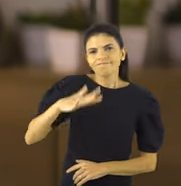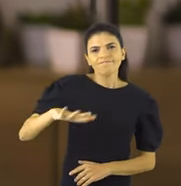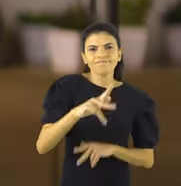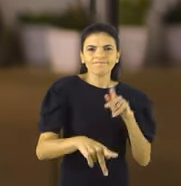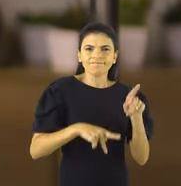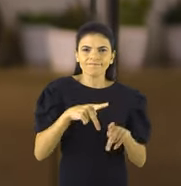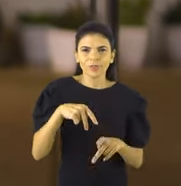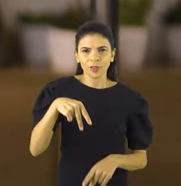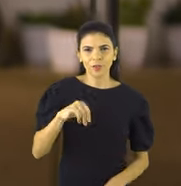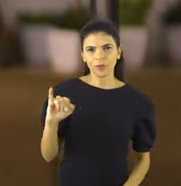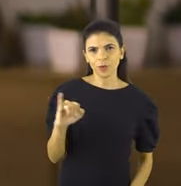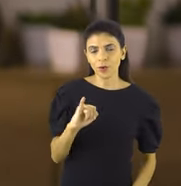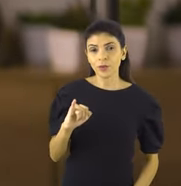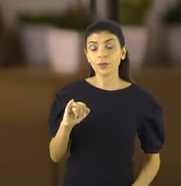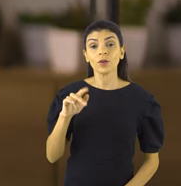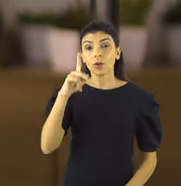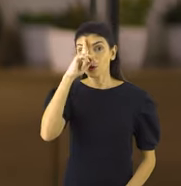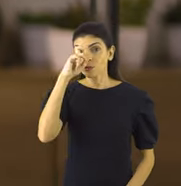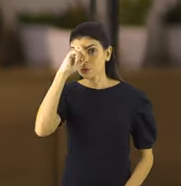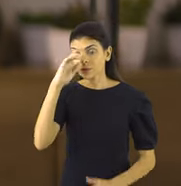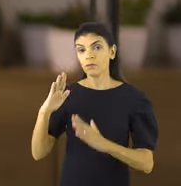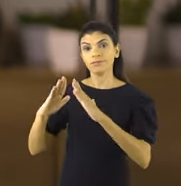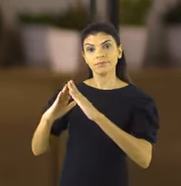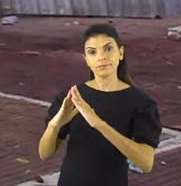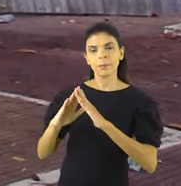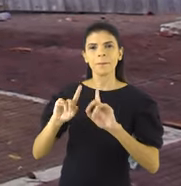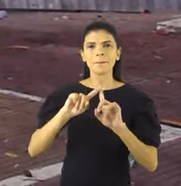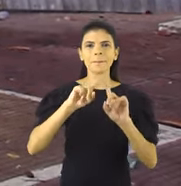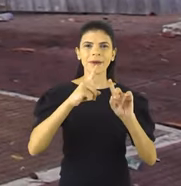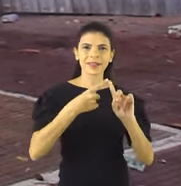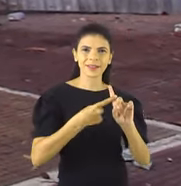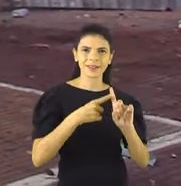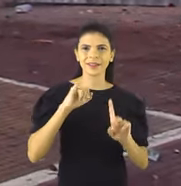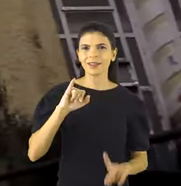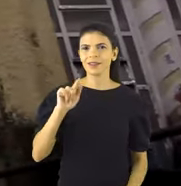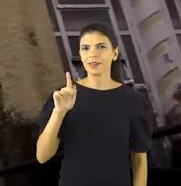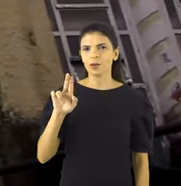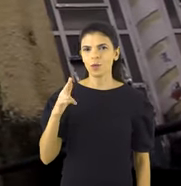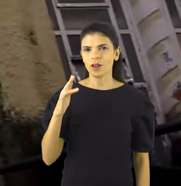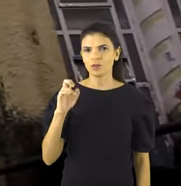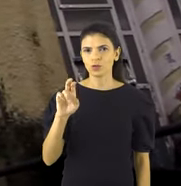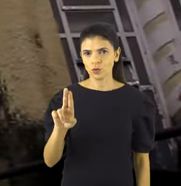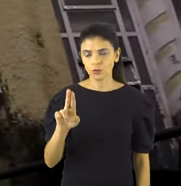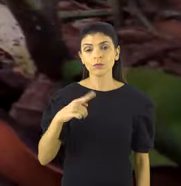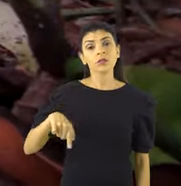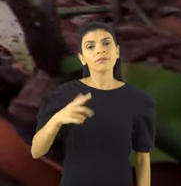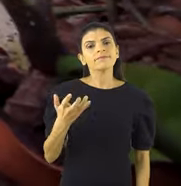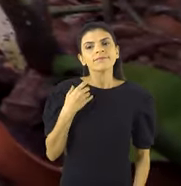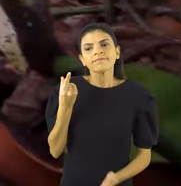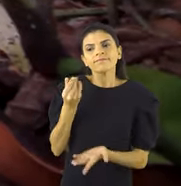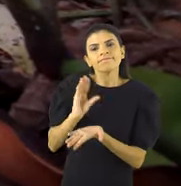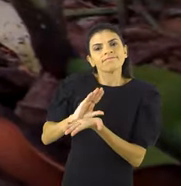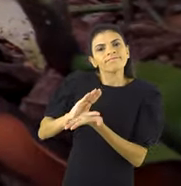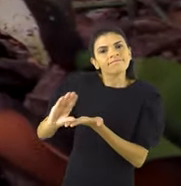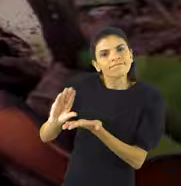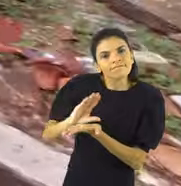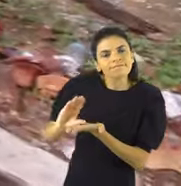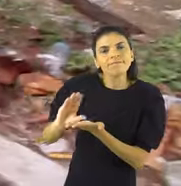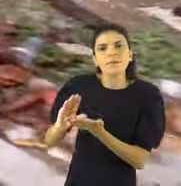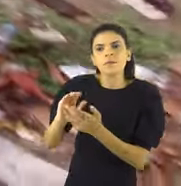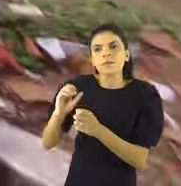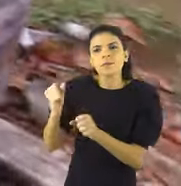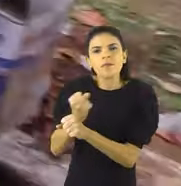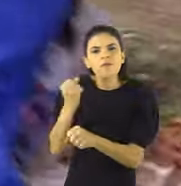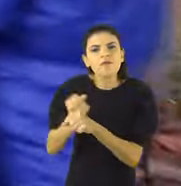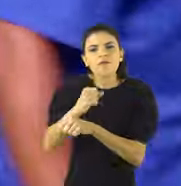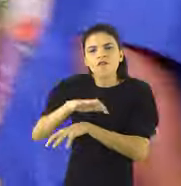iguaçuano, que é o Hospital Iguaçu, antigo Hospital Maternidade Iguaçu. E a gente resolveu fazer um investimento ali.